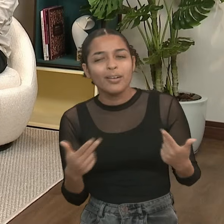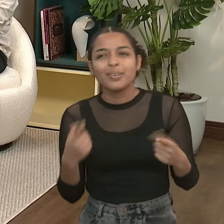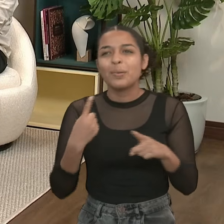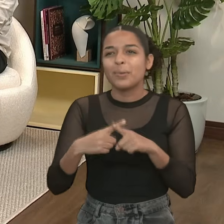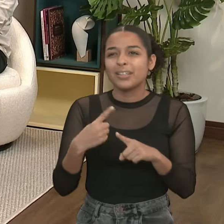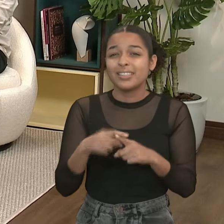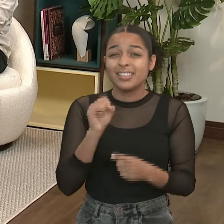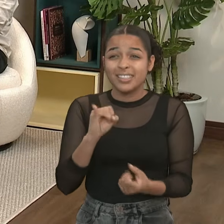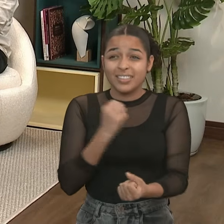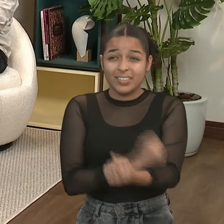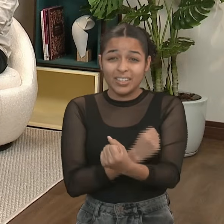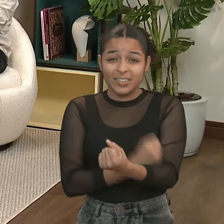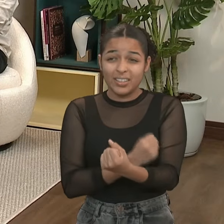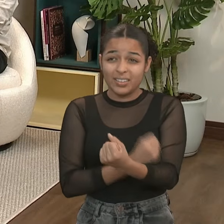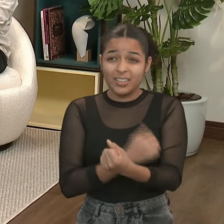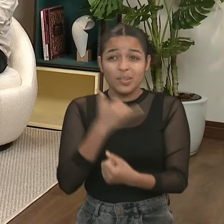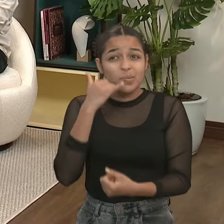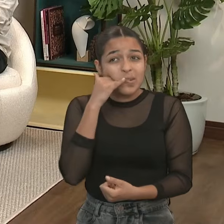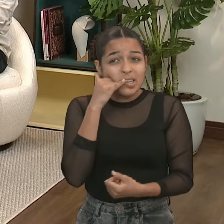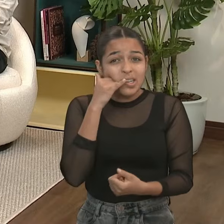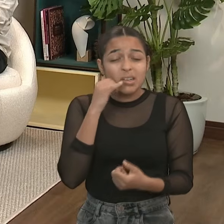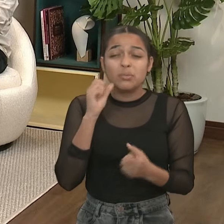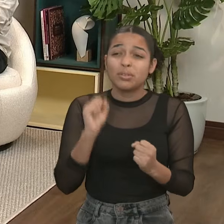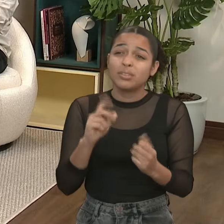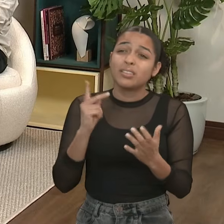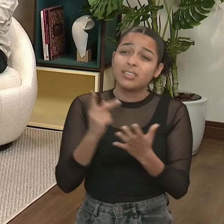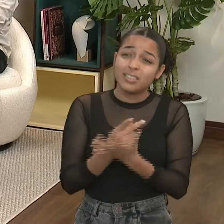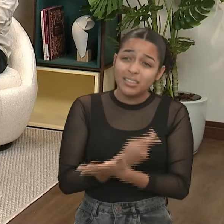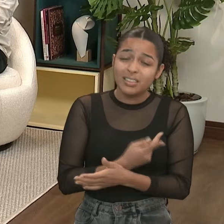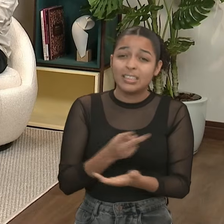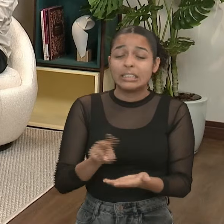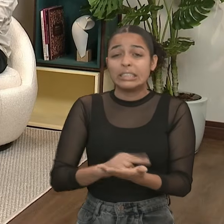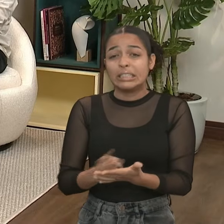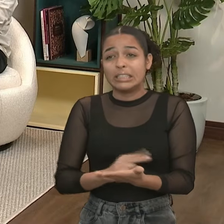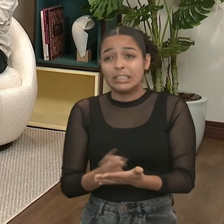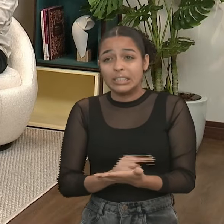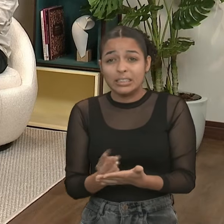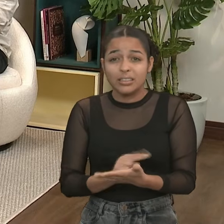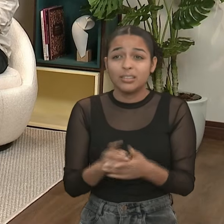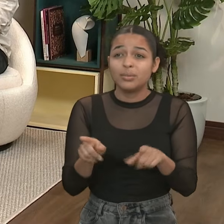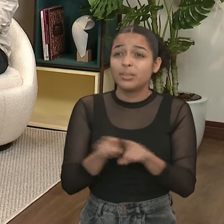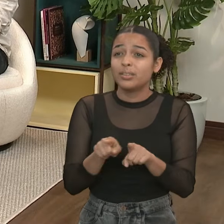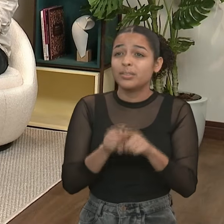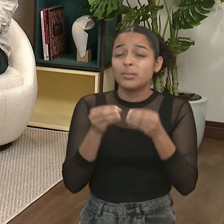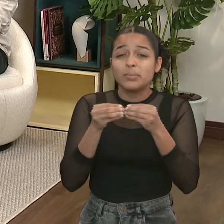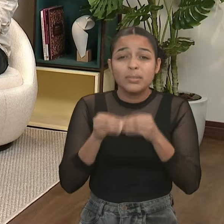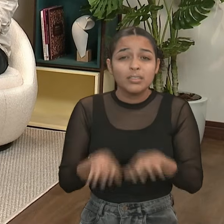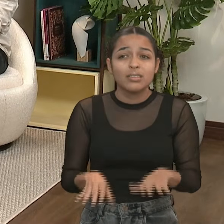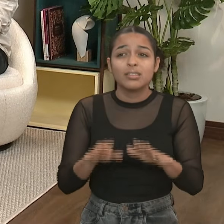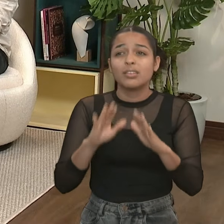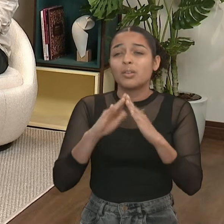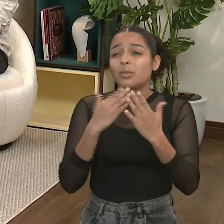baixa produtividade na escola, tem vários outros tipos de prejuízos que são acarretados pelo uso indiscriminado